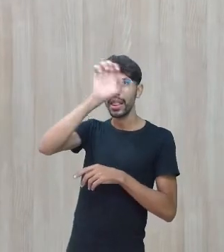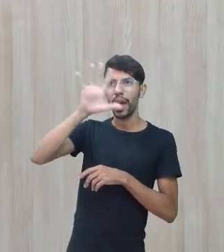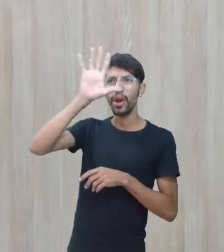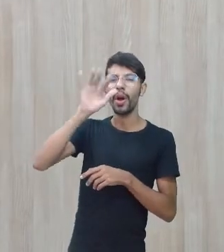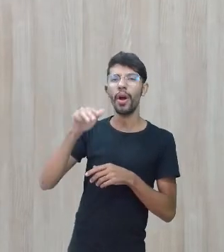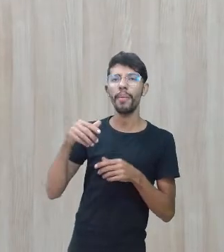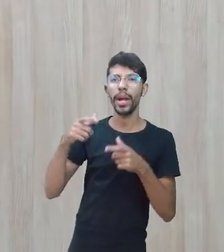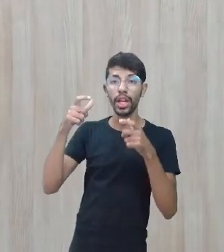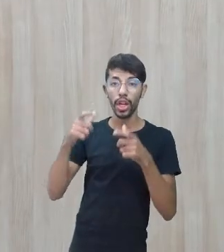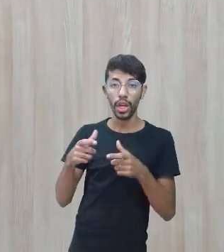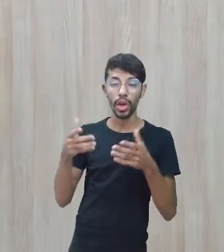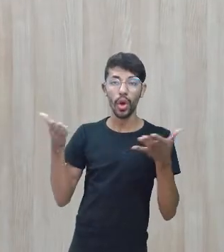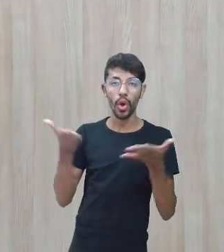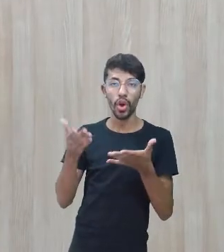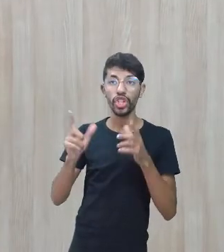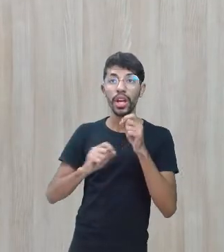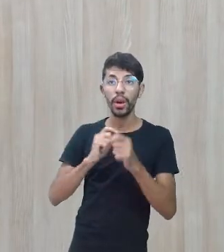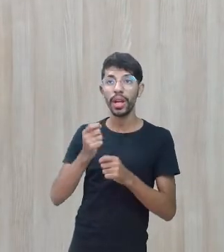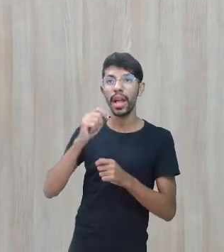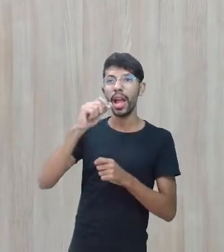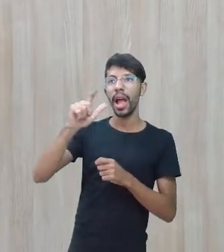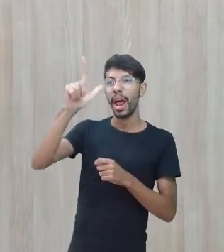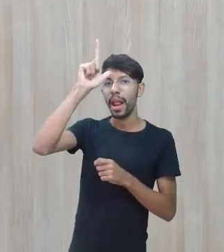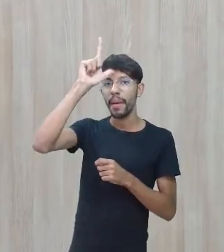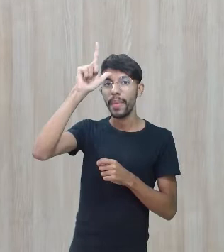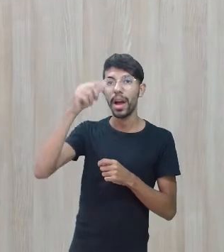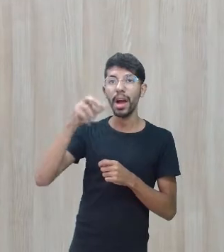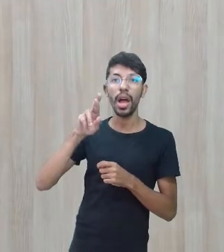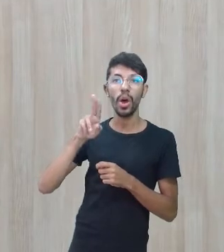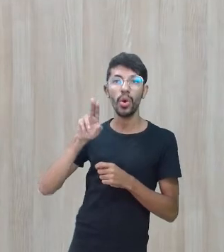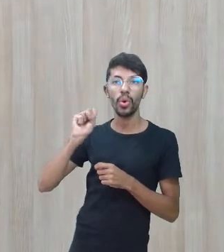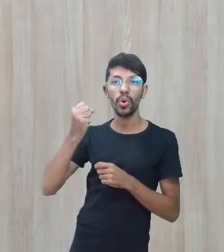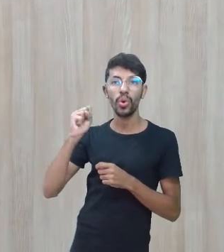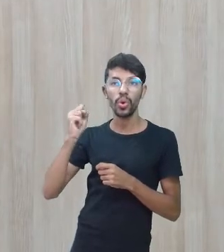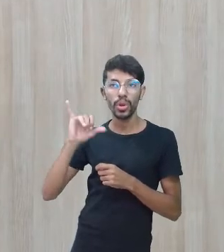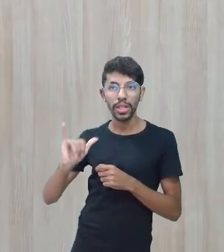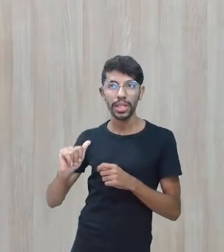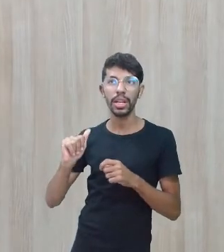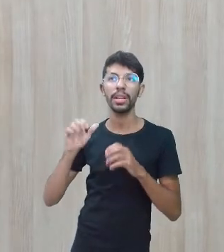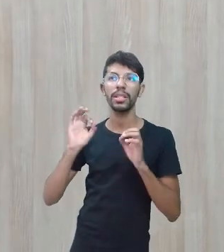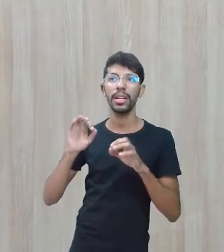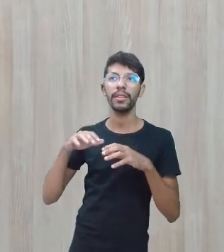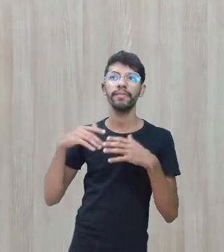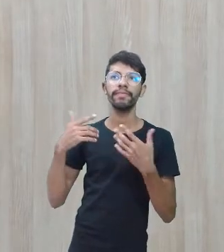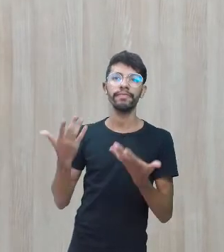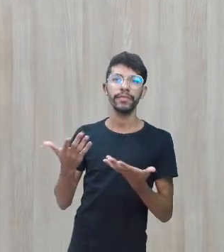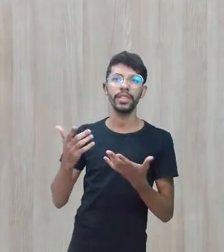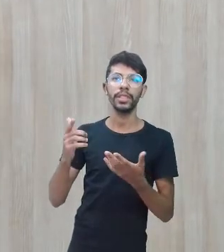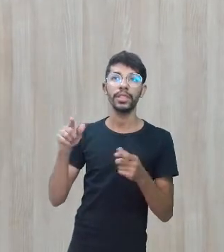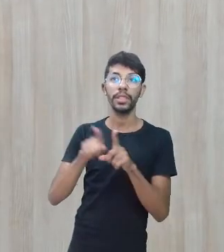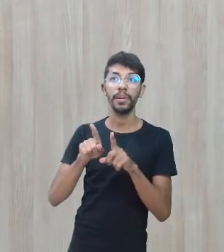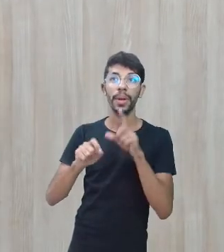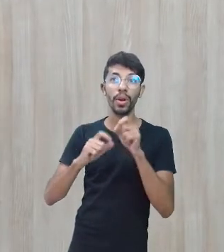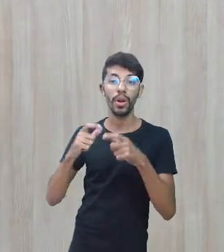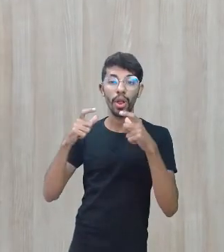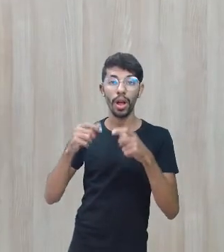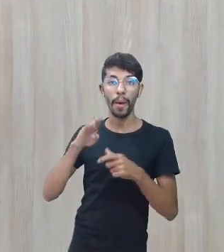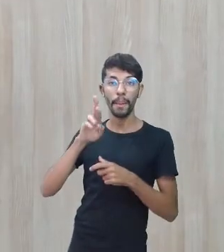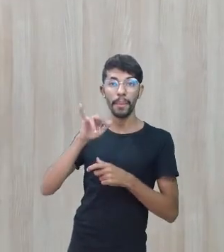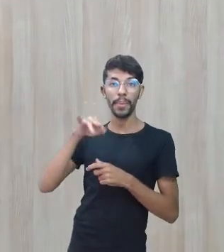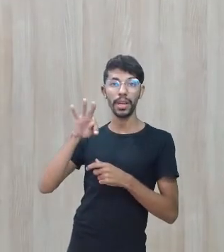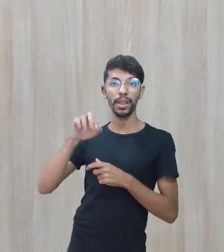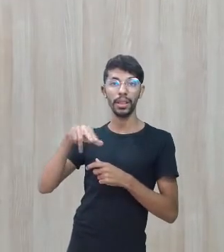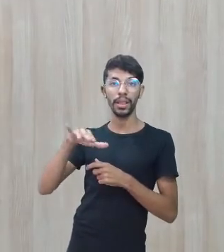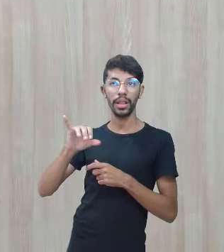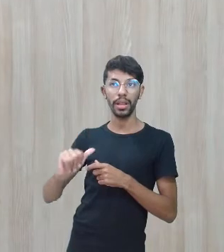que foram derrotados e conquistados nos territórios que eles conquistaram, né? No caso da Britânia, na Inglaterra,